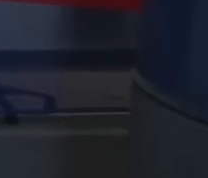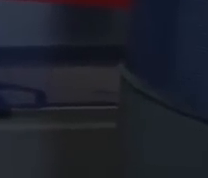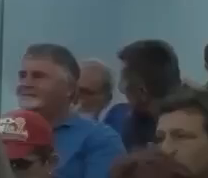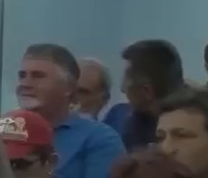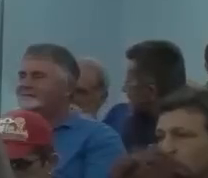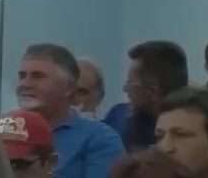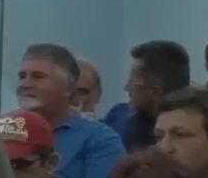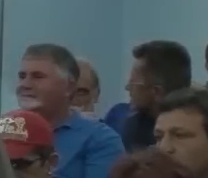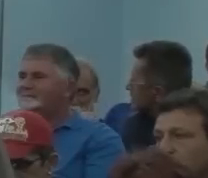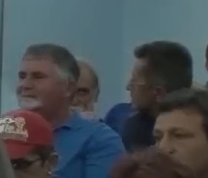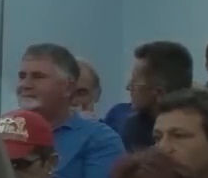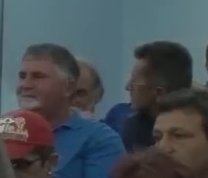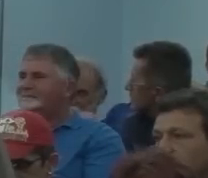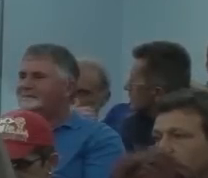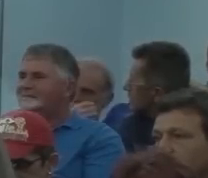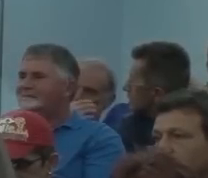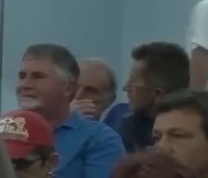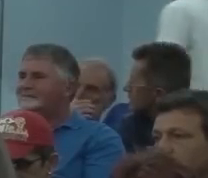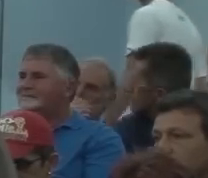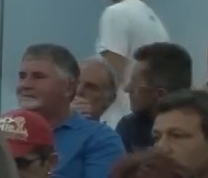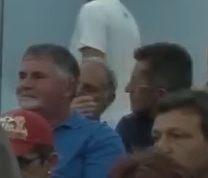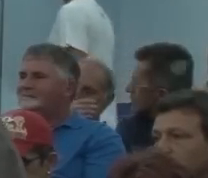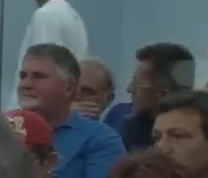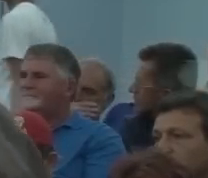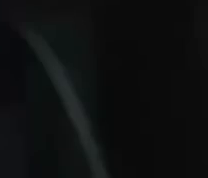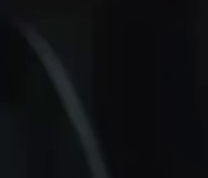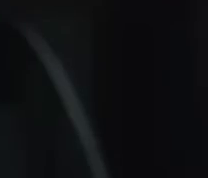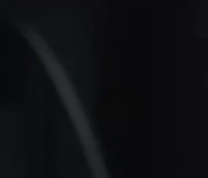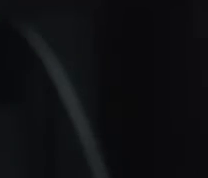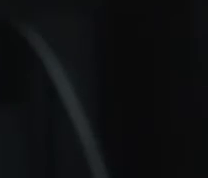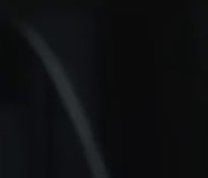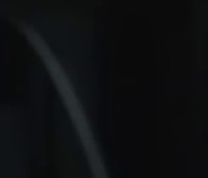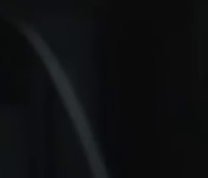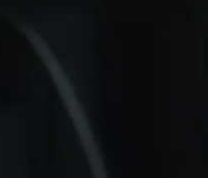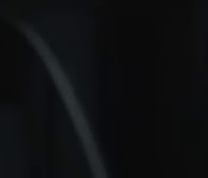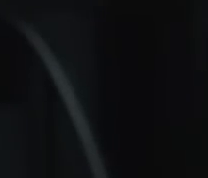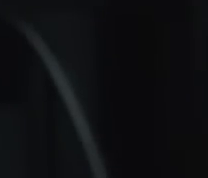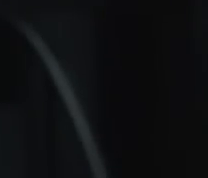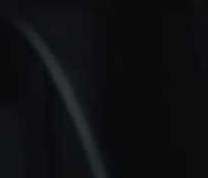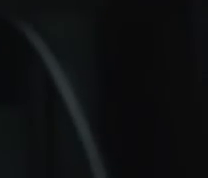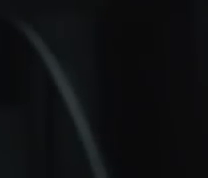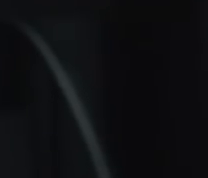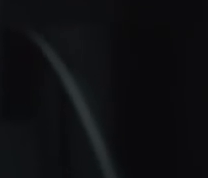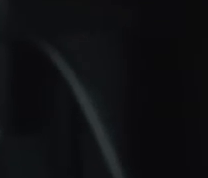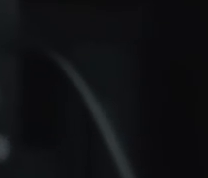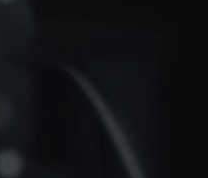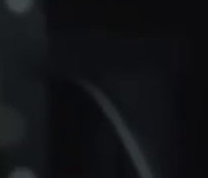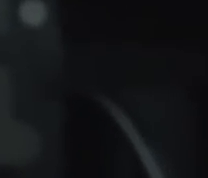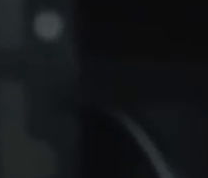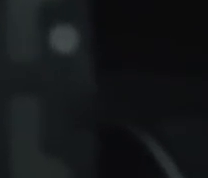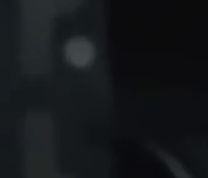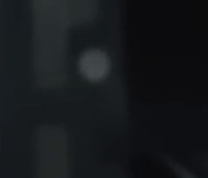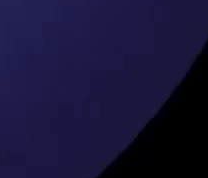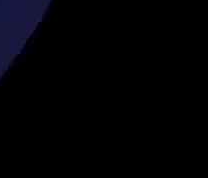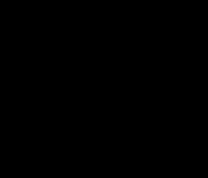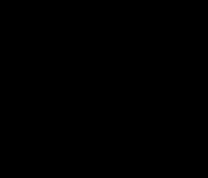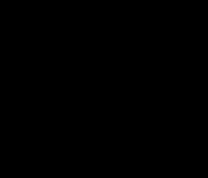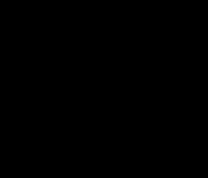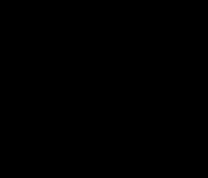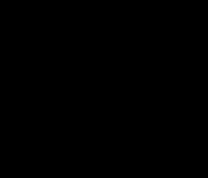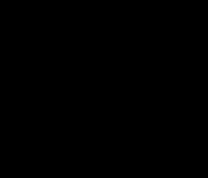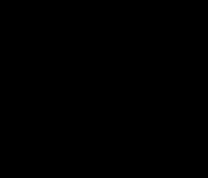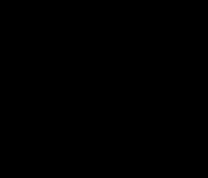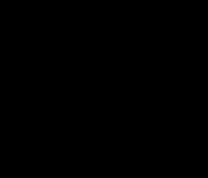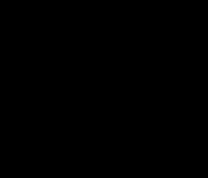entrevistas, debates e votações do Poder Legislativo aqui na TV Câmara Guarulhos, o canal da cidadania.